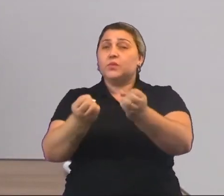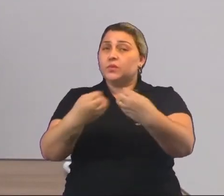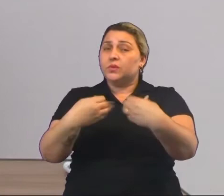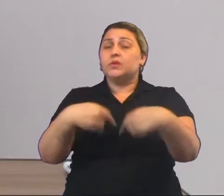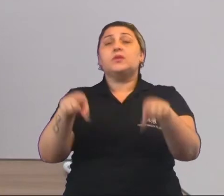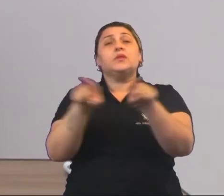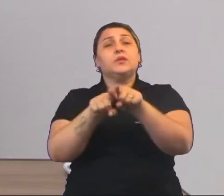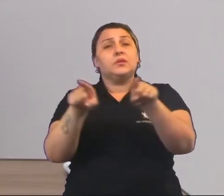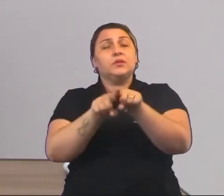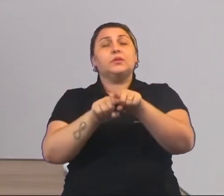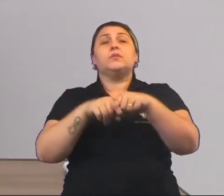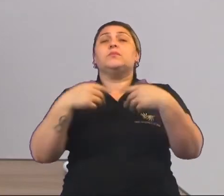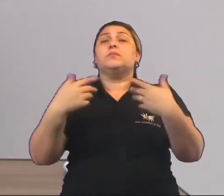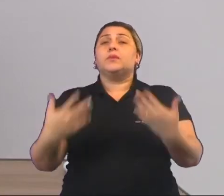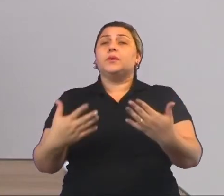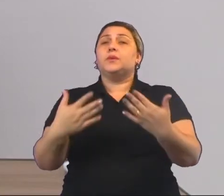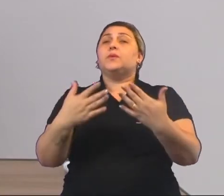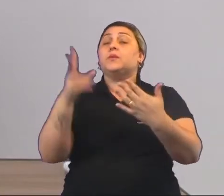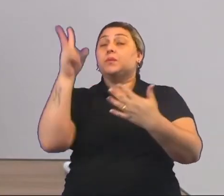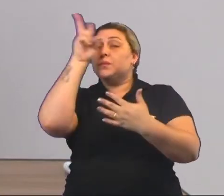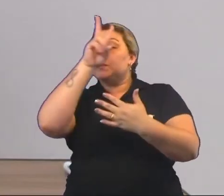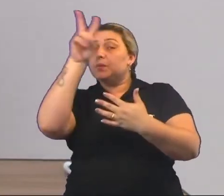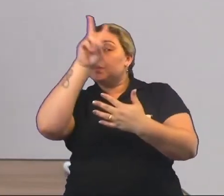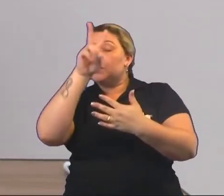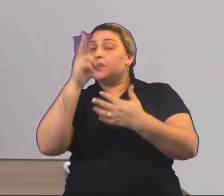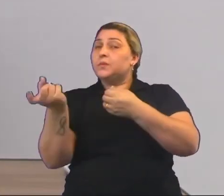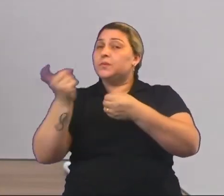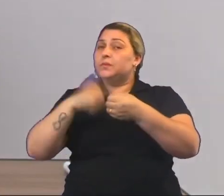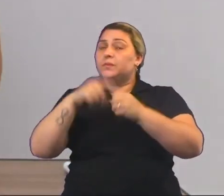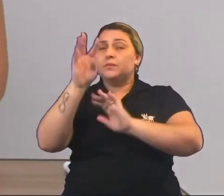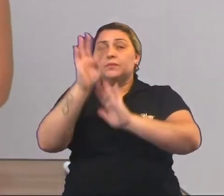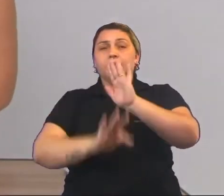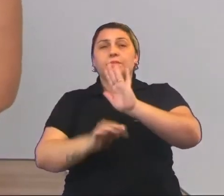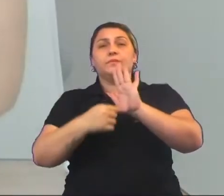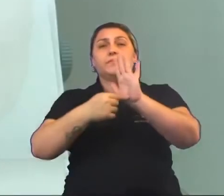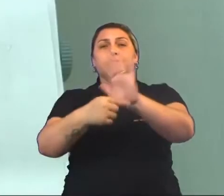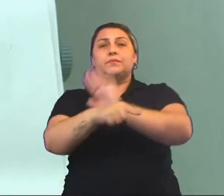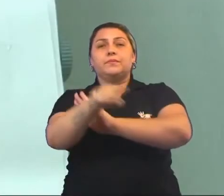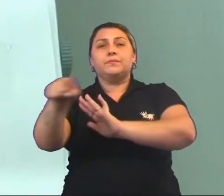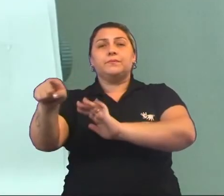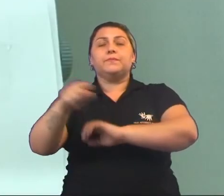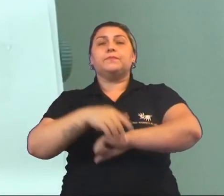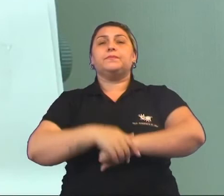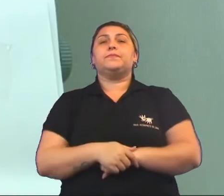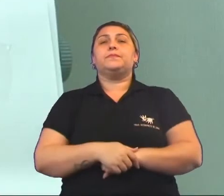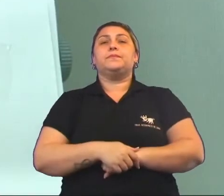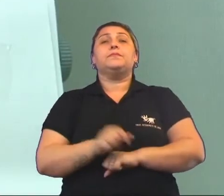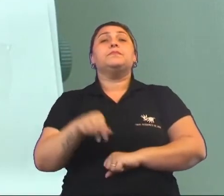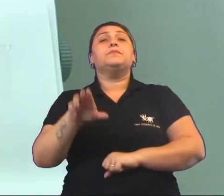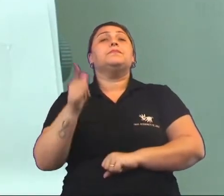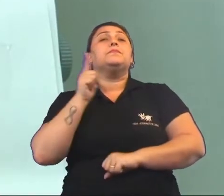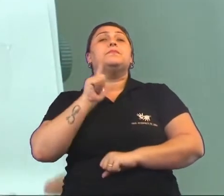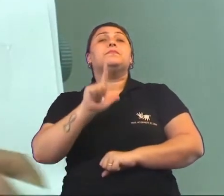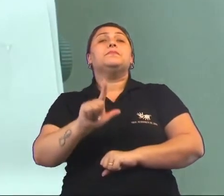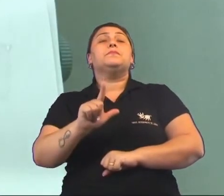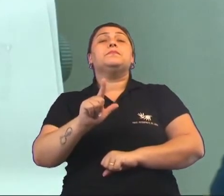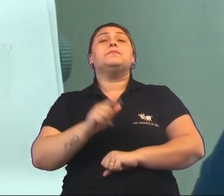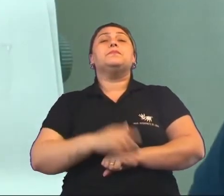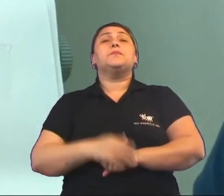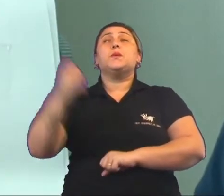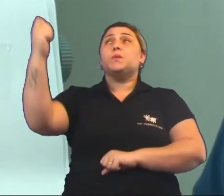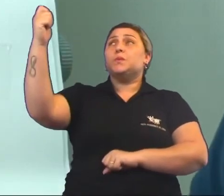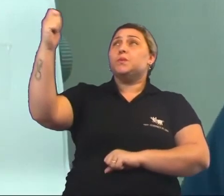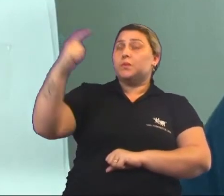ensina também, né, no decorrer dessa fábula? Vamos voltar lá? Eu quero mostrar para vocês aqui no nosso texto. Quem ganha a disputa é